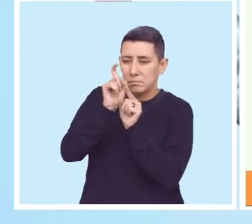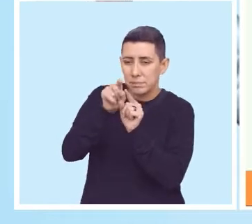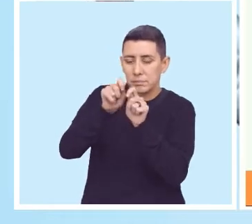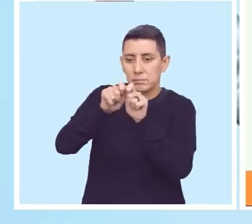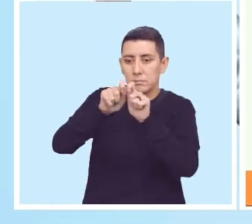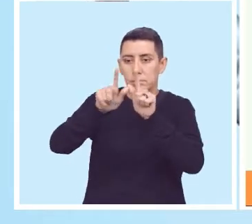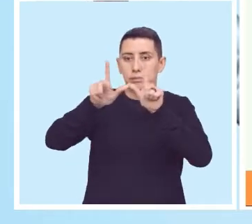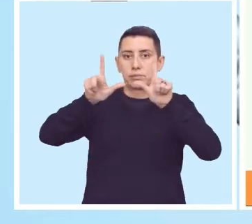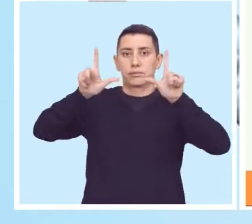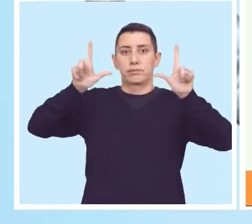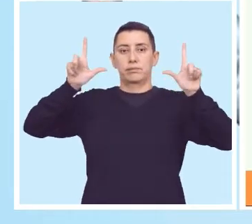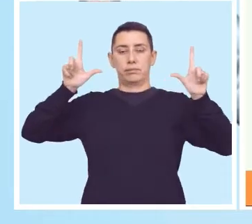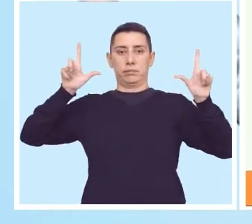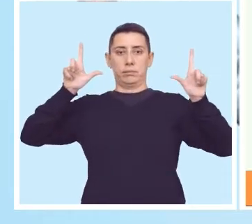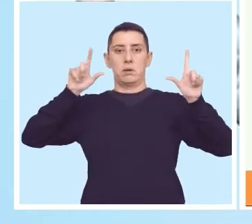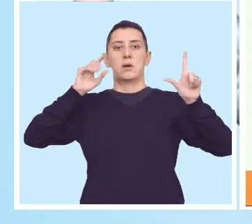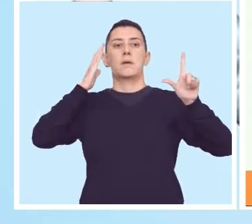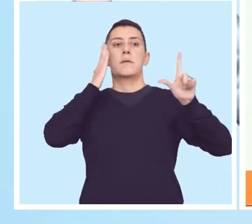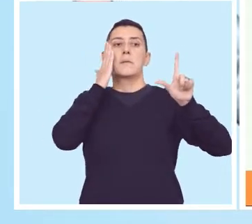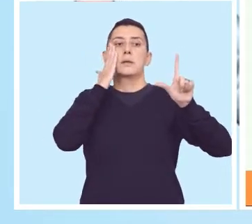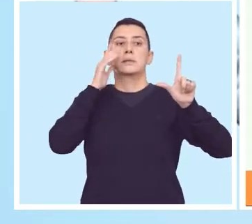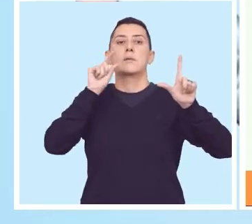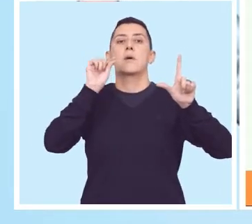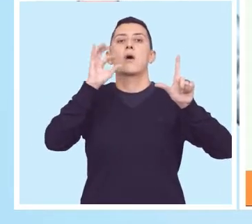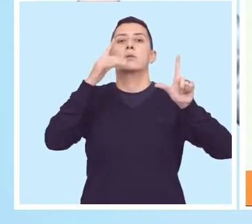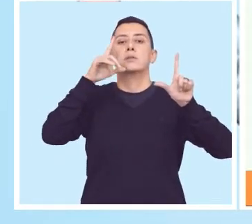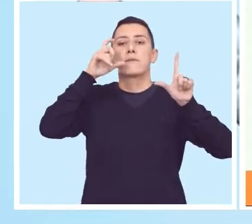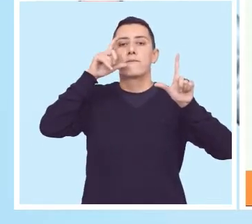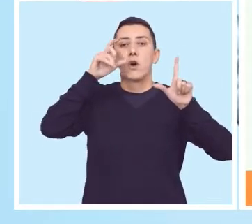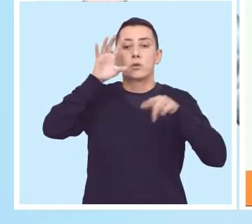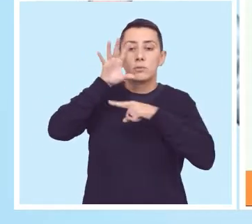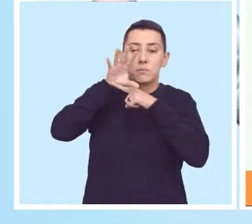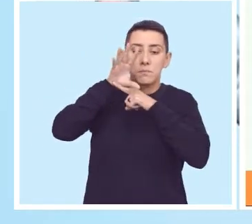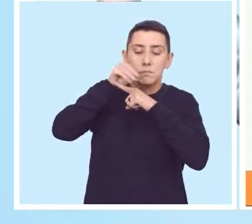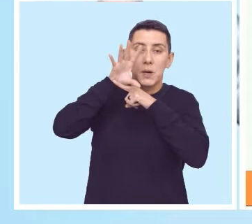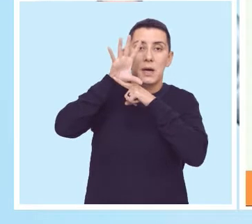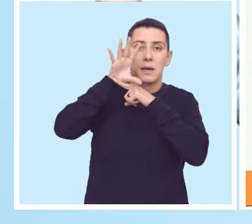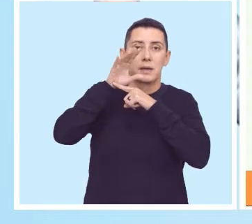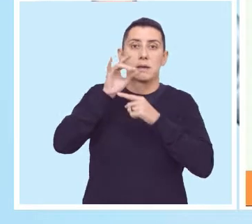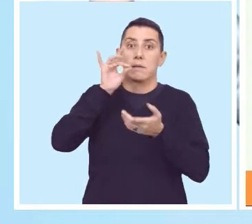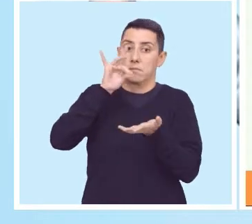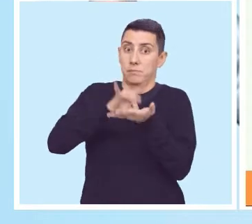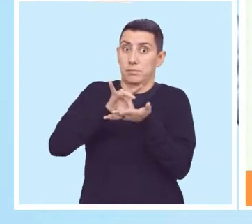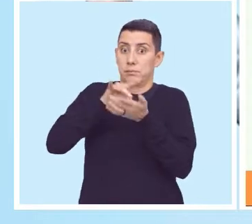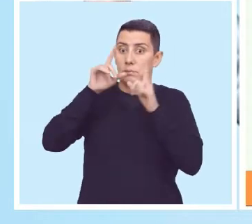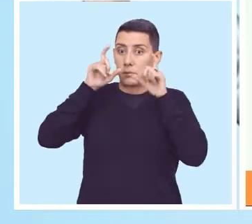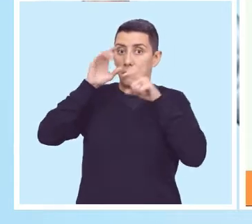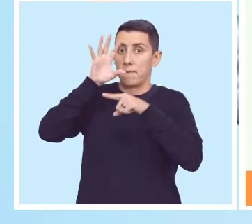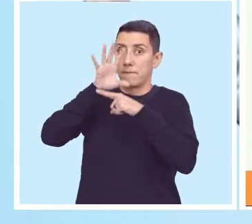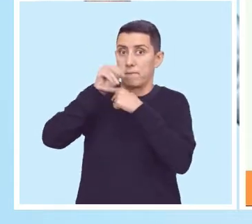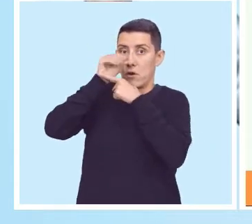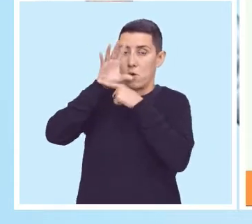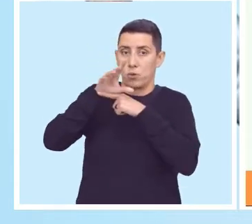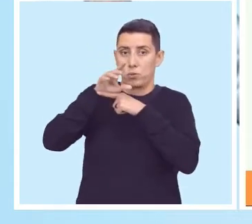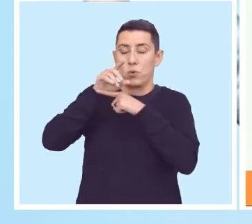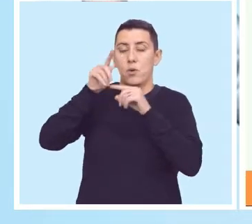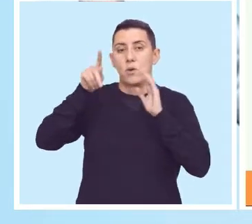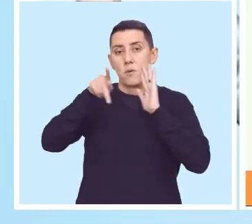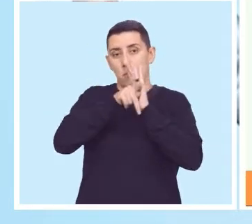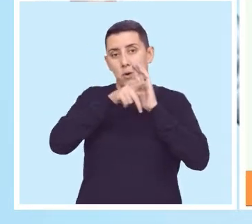a imagem que está acontecendo, a imagem que foi capturada naquele instante. Isso aqui é uma imagem real, tá? Foi feita, foi